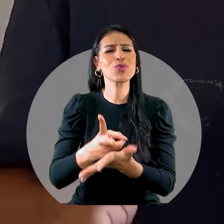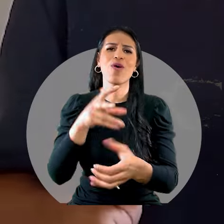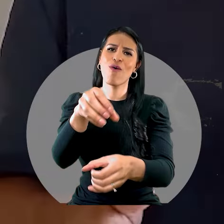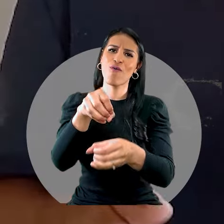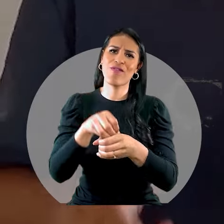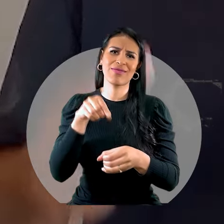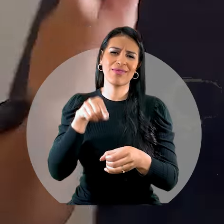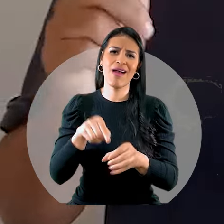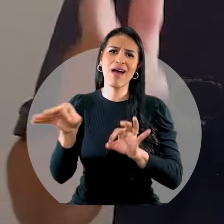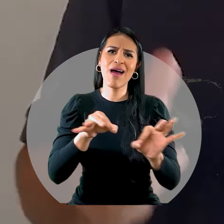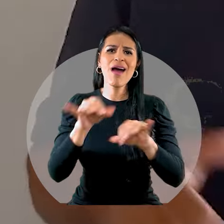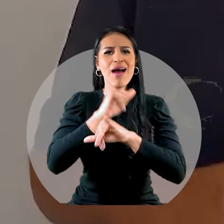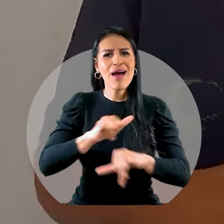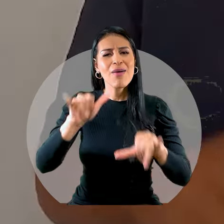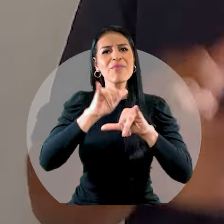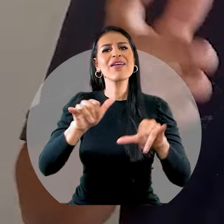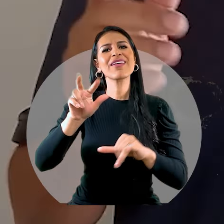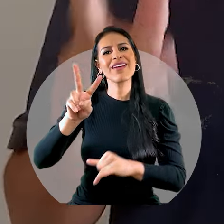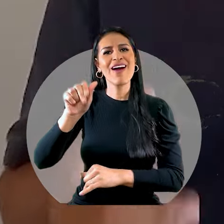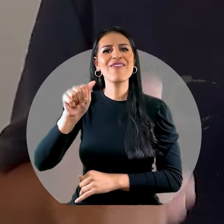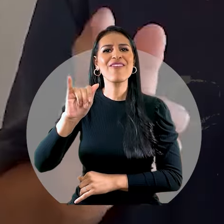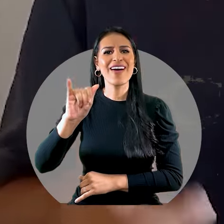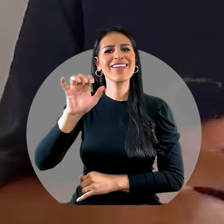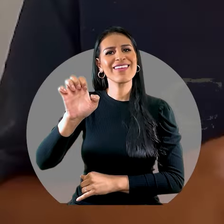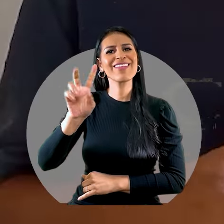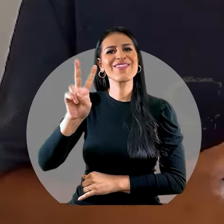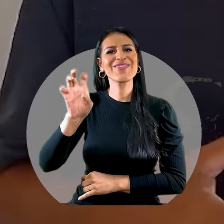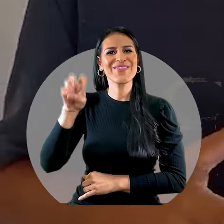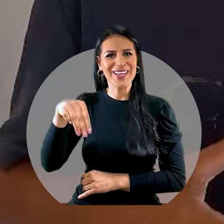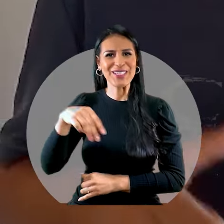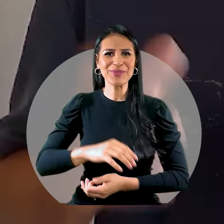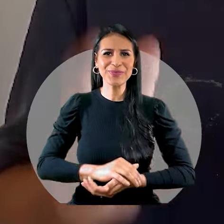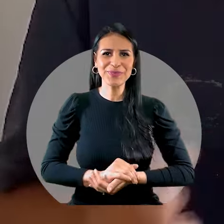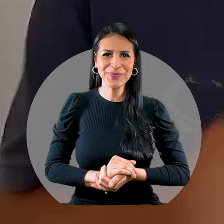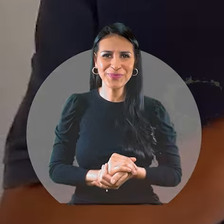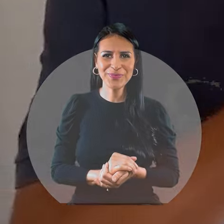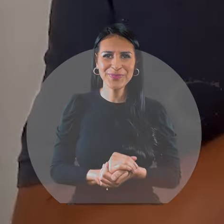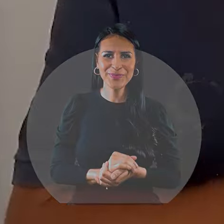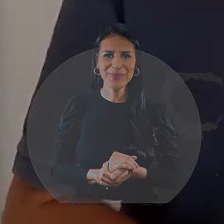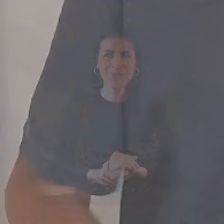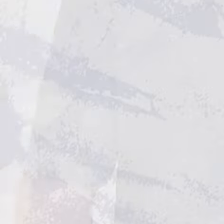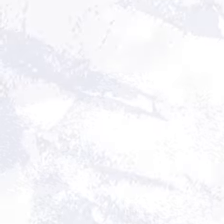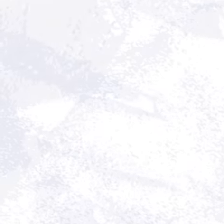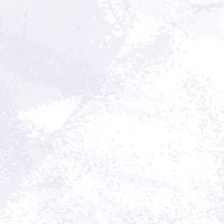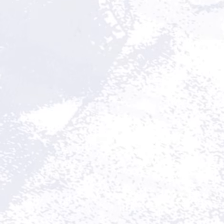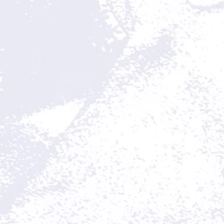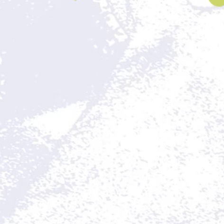continuarem a doação para esse importante projeto que é a campanha Vai e Vem.